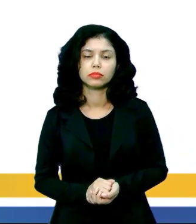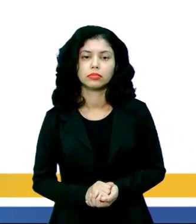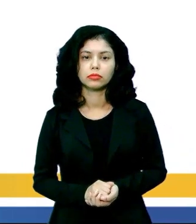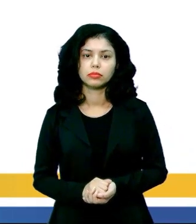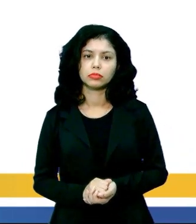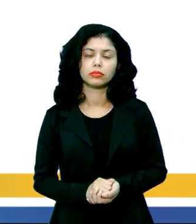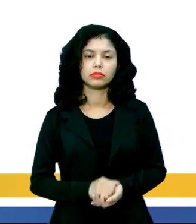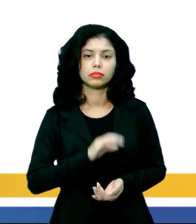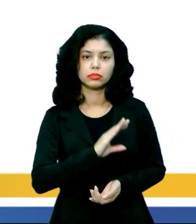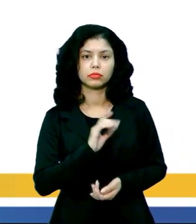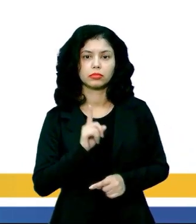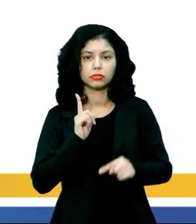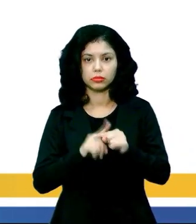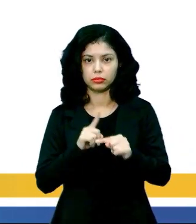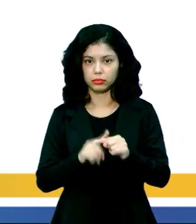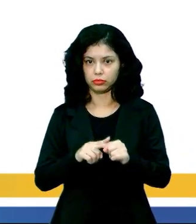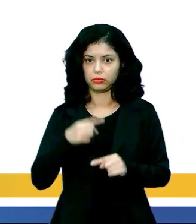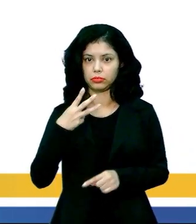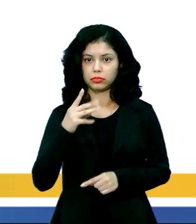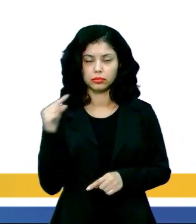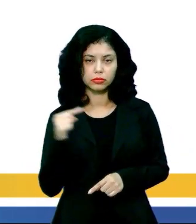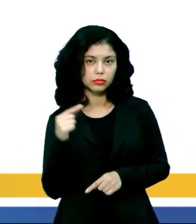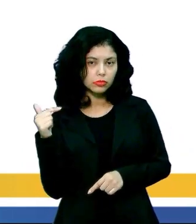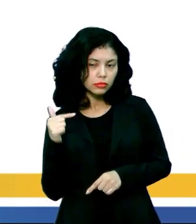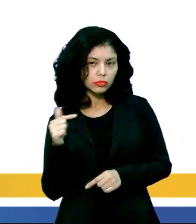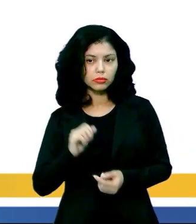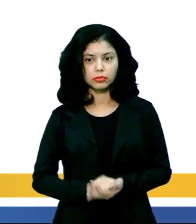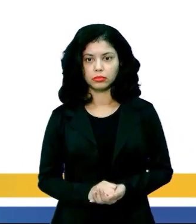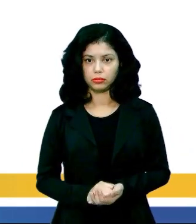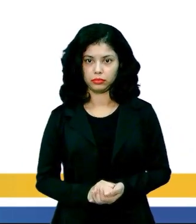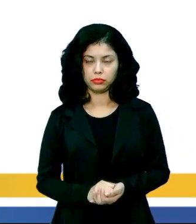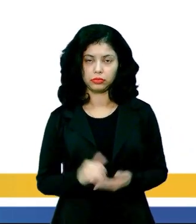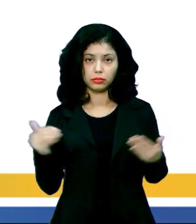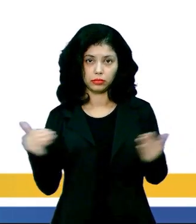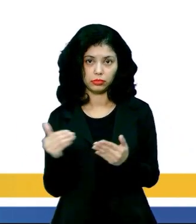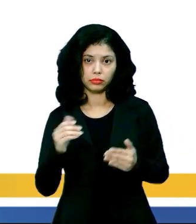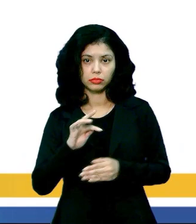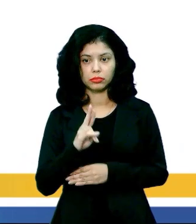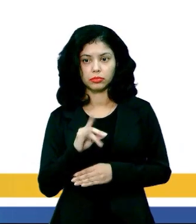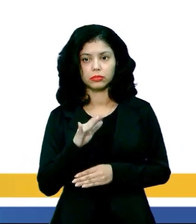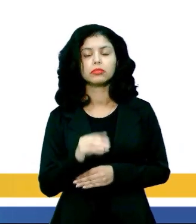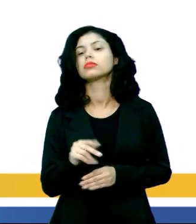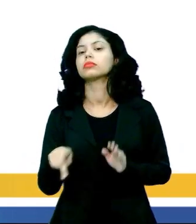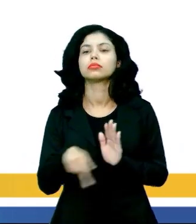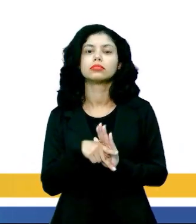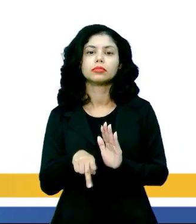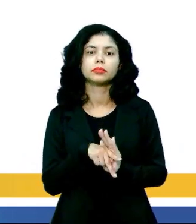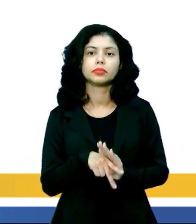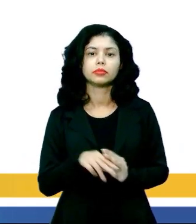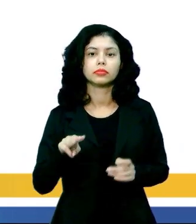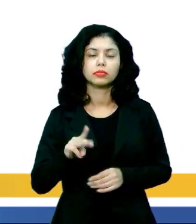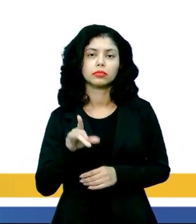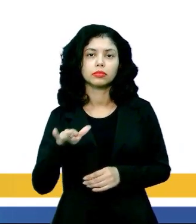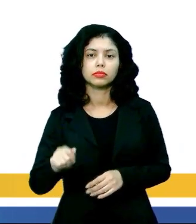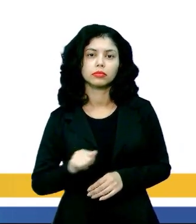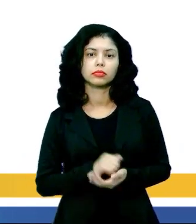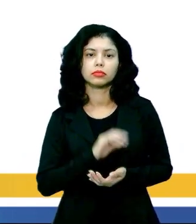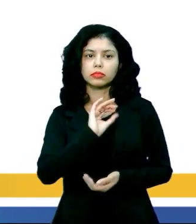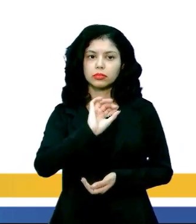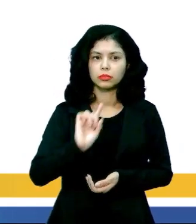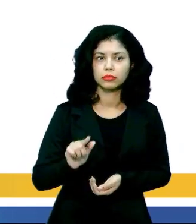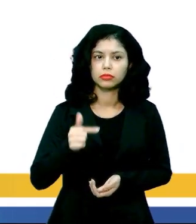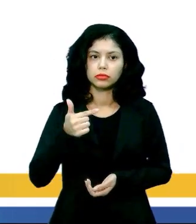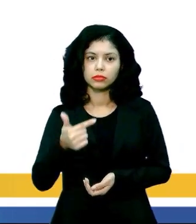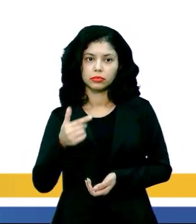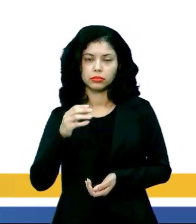ser ferro 3+, mais 3Ce-. Aí a questão me diz que a concentração molar desse cloreto férrico ela é de 0,2